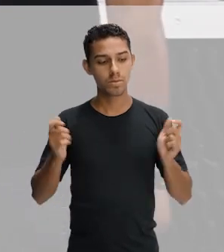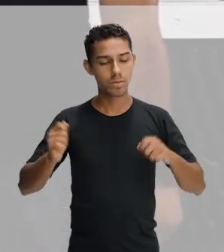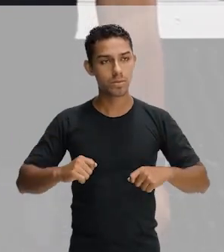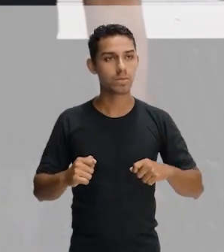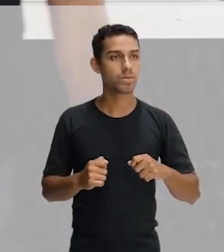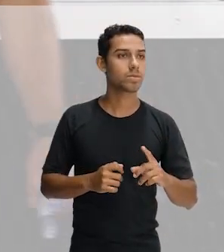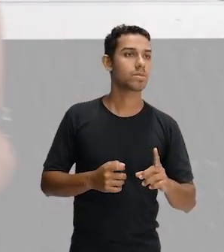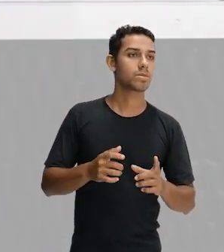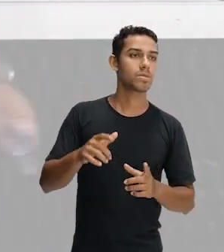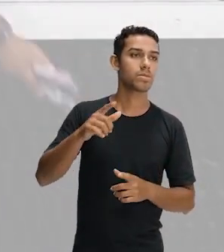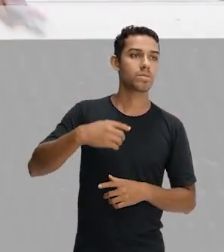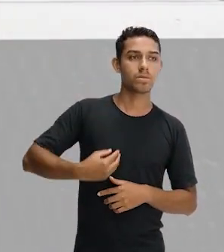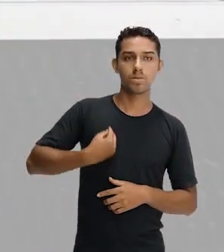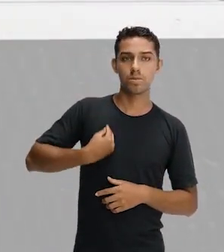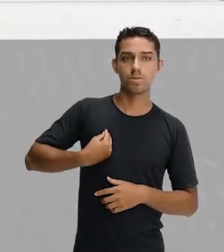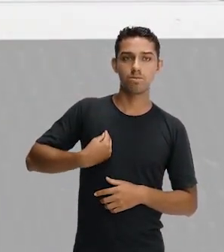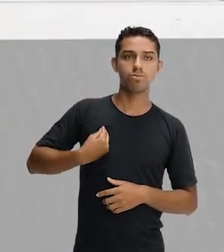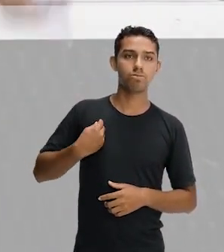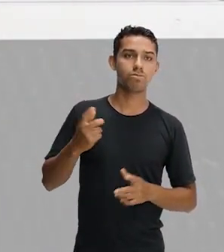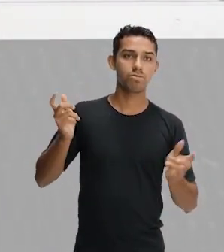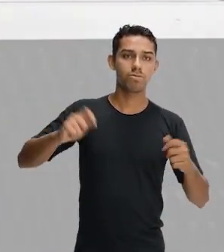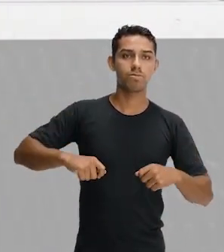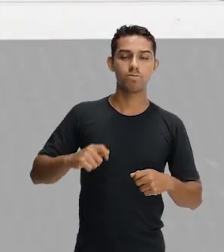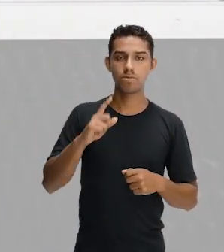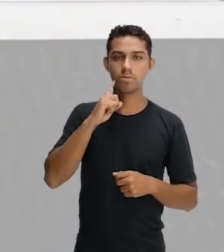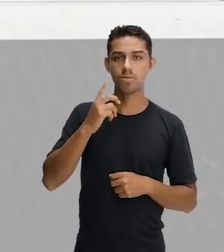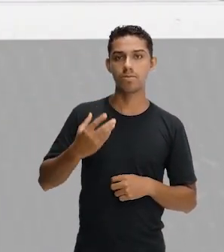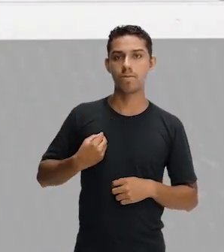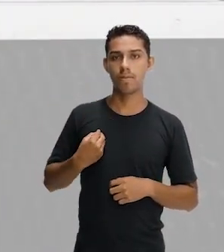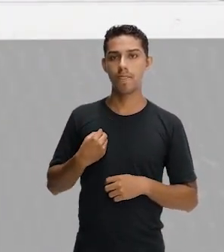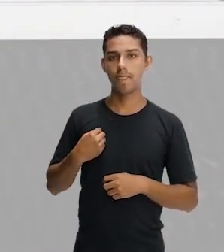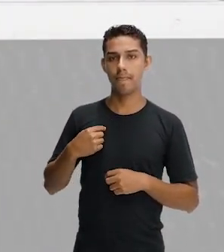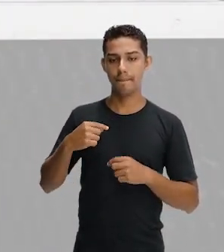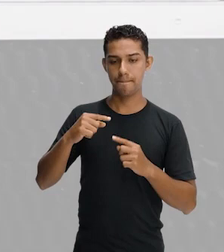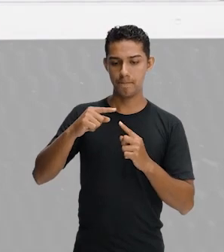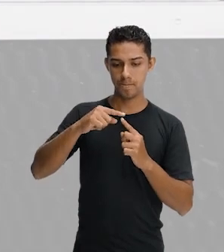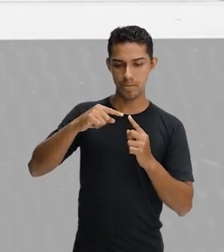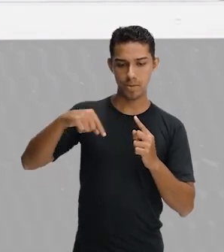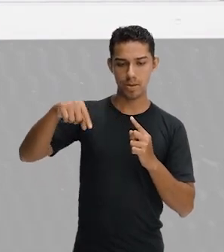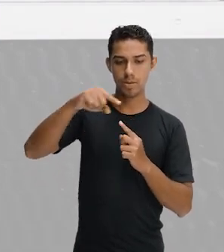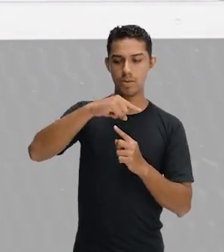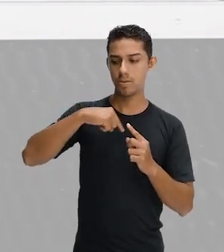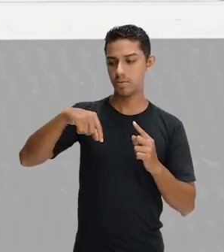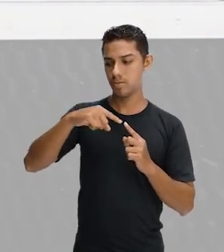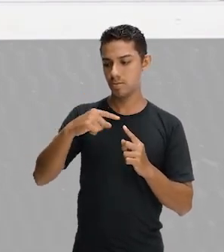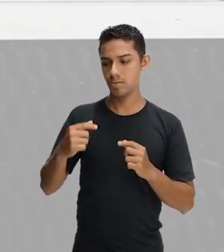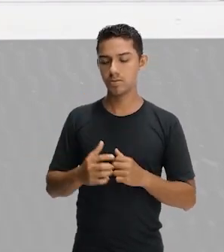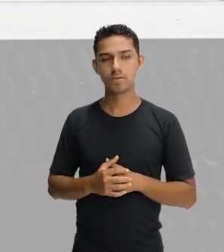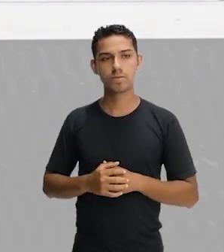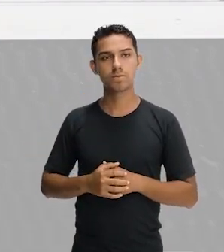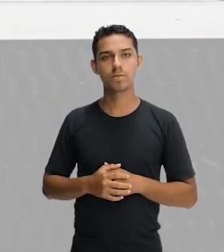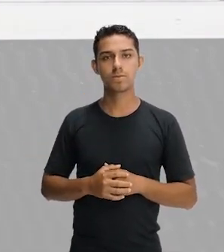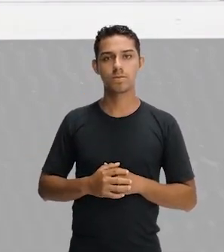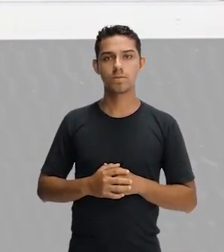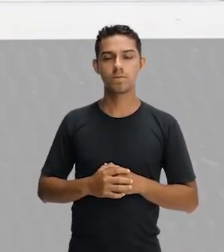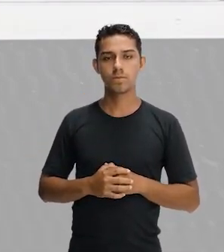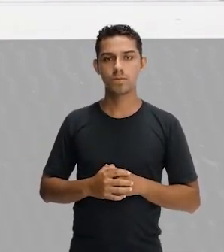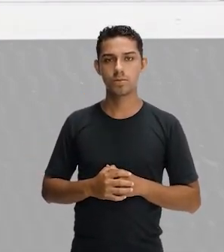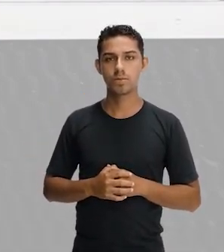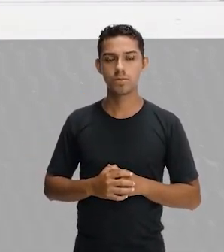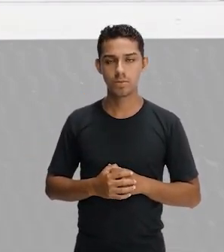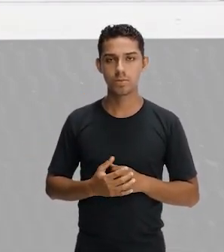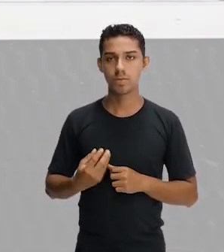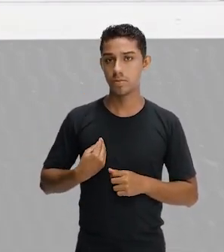inércia, que vai ser a resistência, que essa massa vai ter quanto ao movimento que ele vai fazer, ok? Então, o